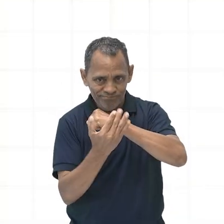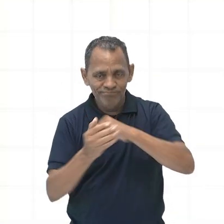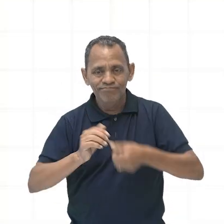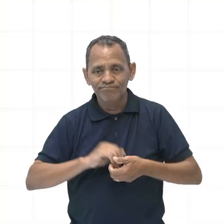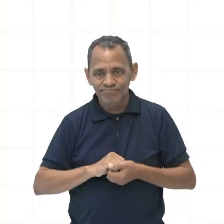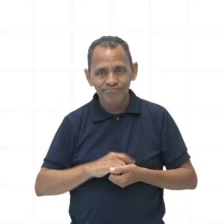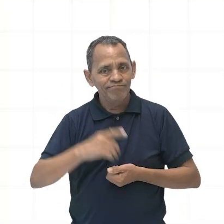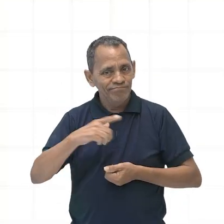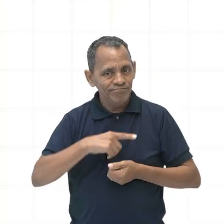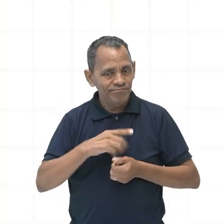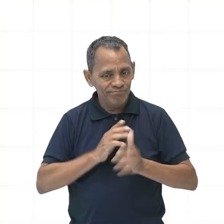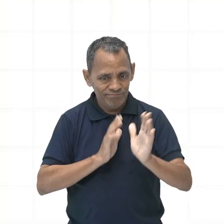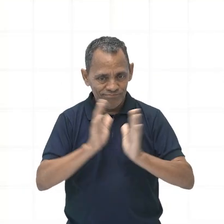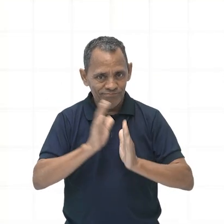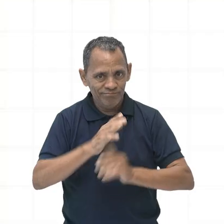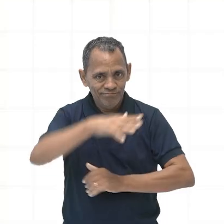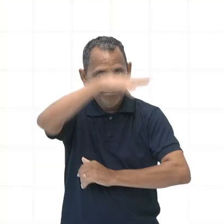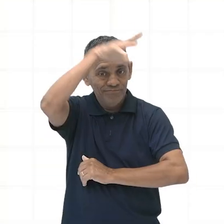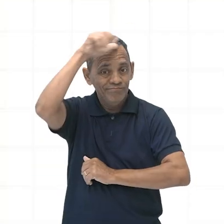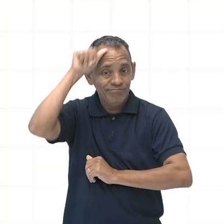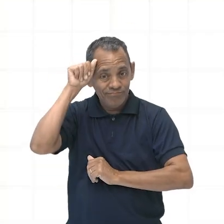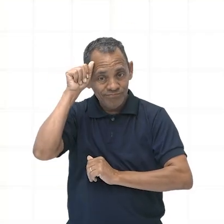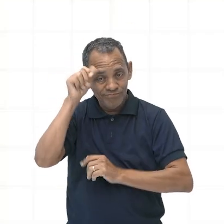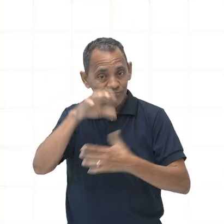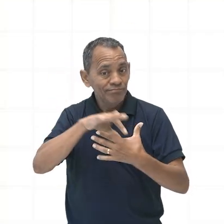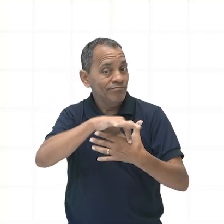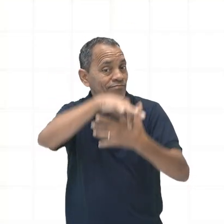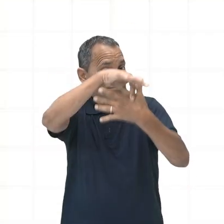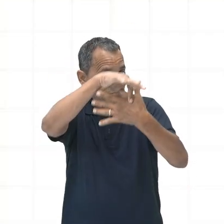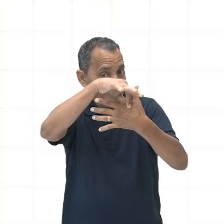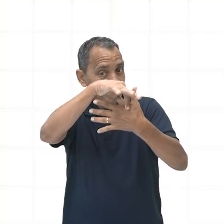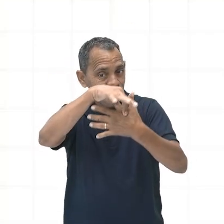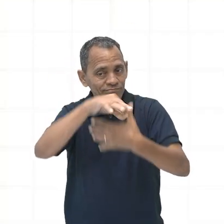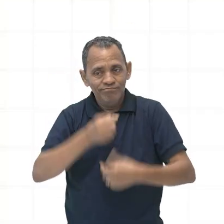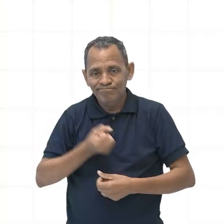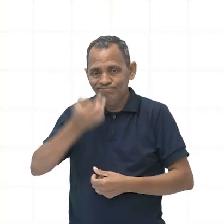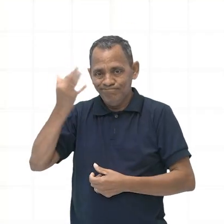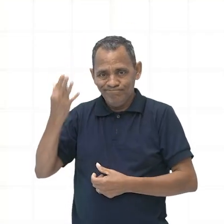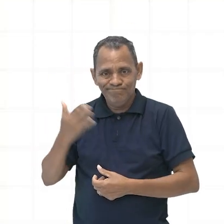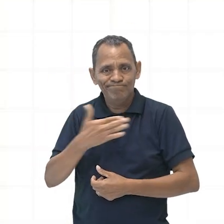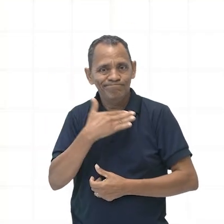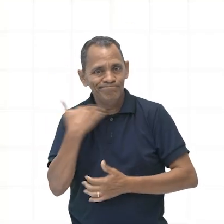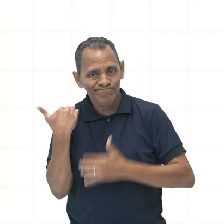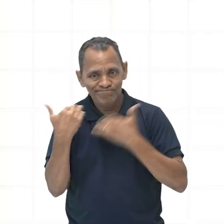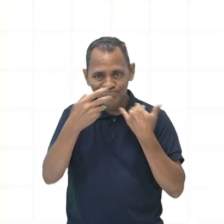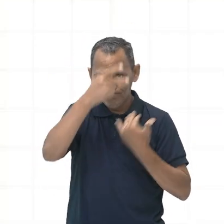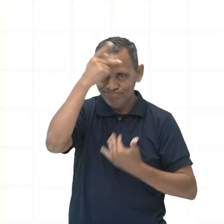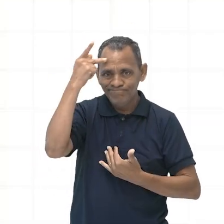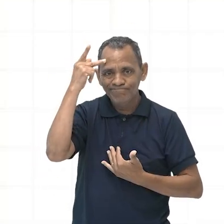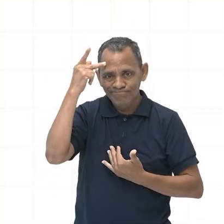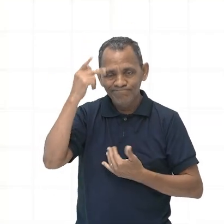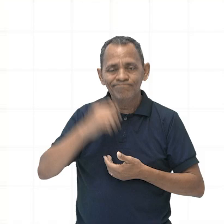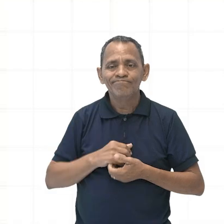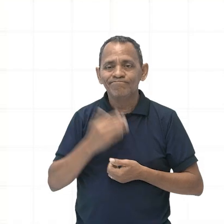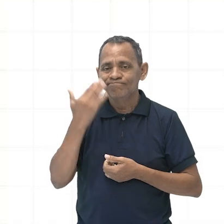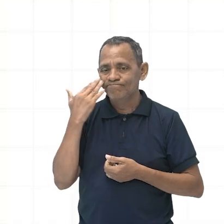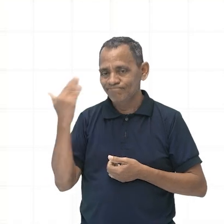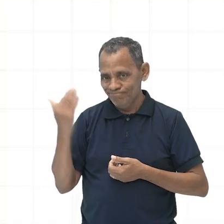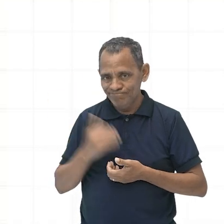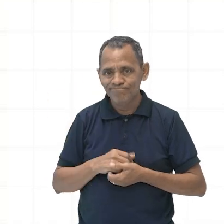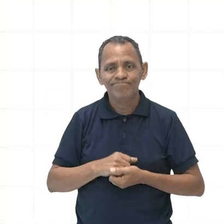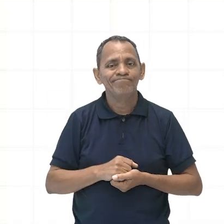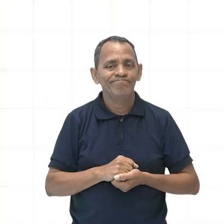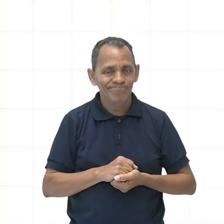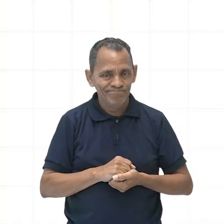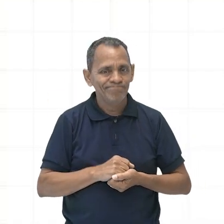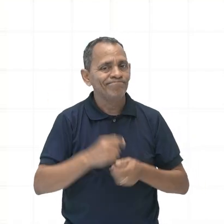teve uma época que o Amazonas liderava o número de mortes. Então, aqui está o título do gráfico, o período que